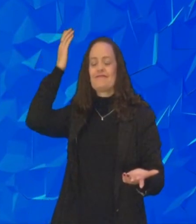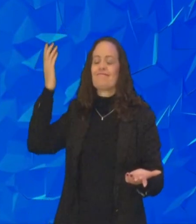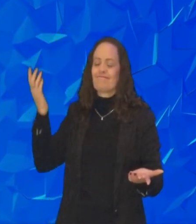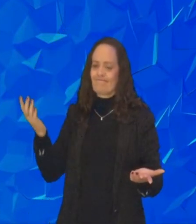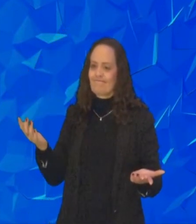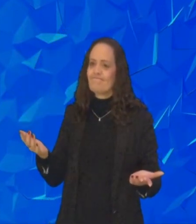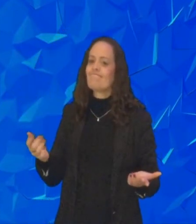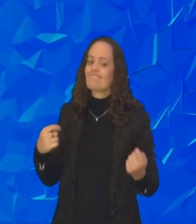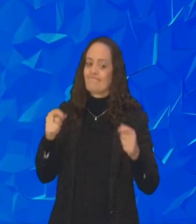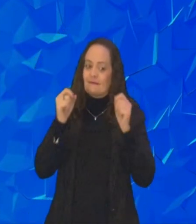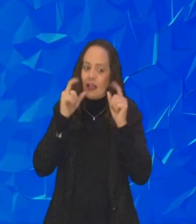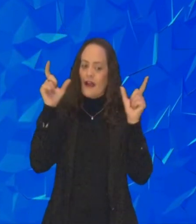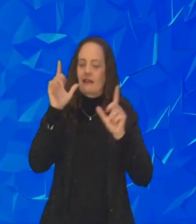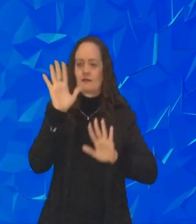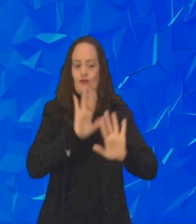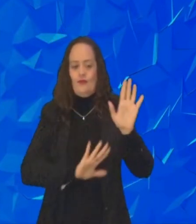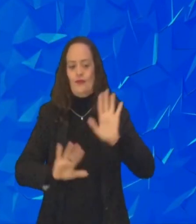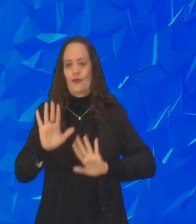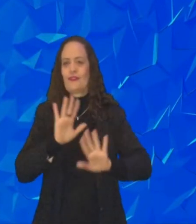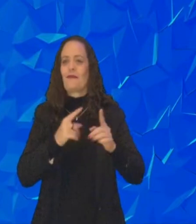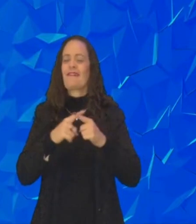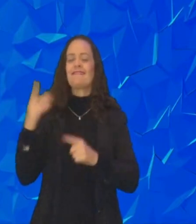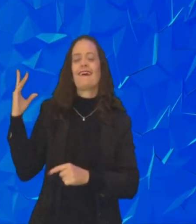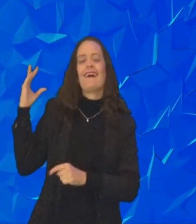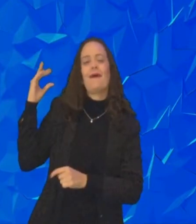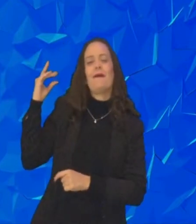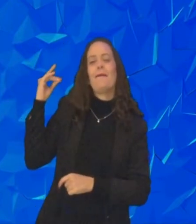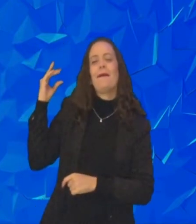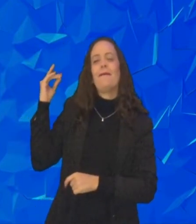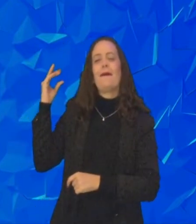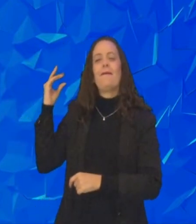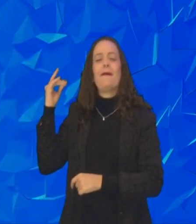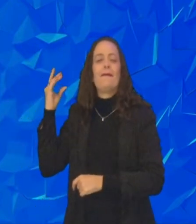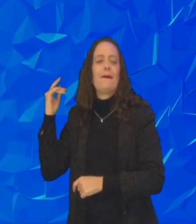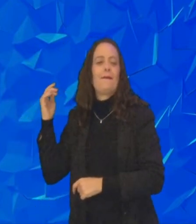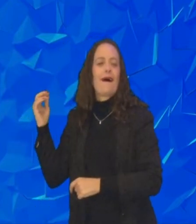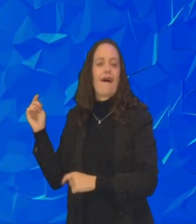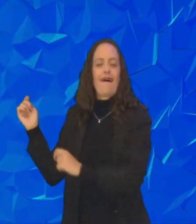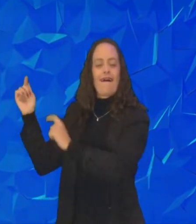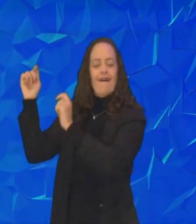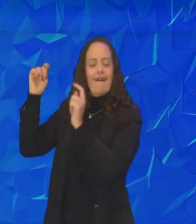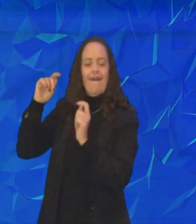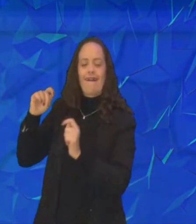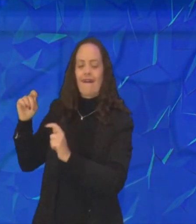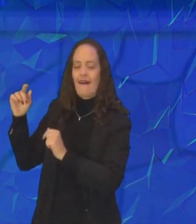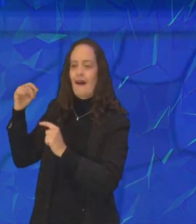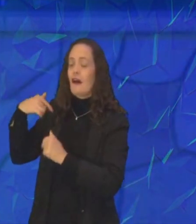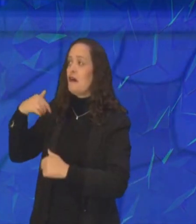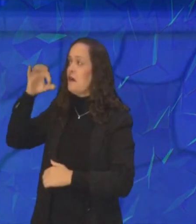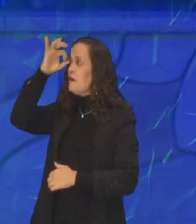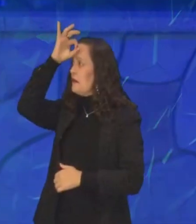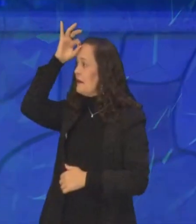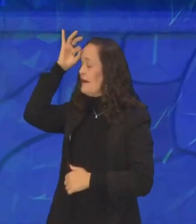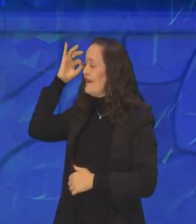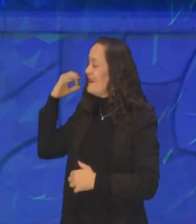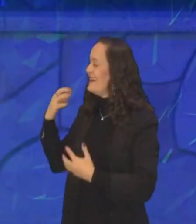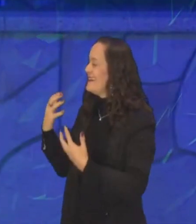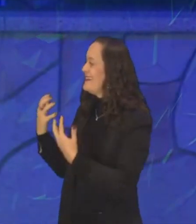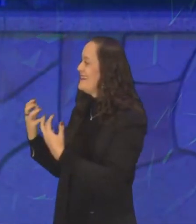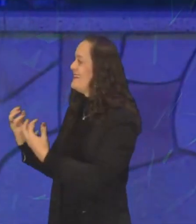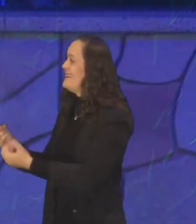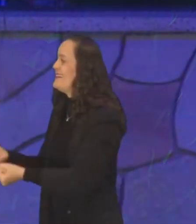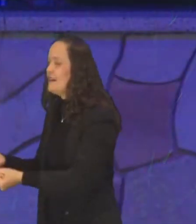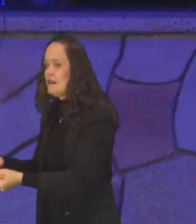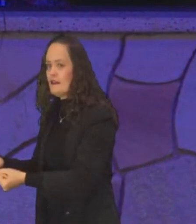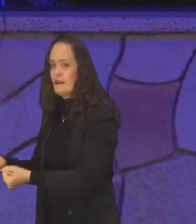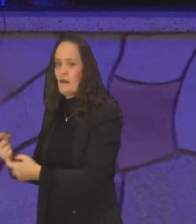contaminam o rebanho com suas mentiras, com seus enganos, com seus joguinhos de sedução diabólicos para adoecer a igreja, enfraquecer a